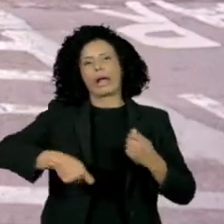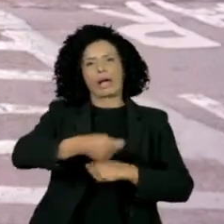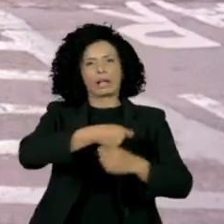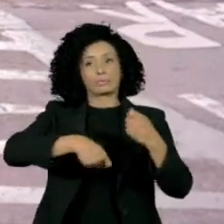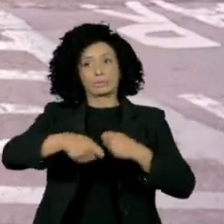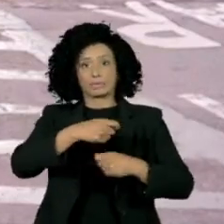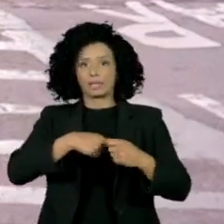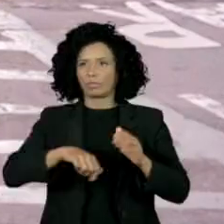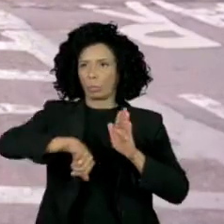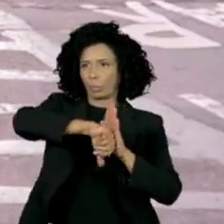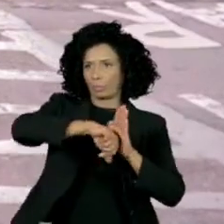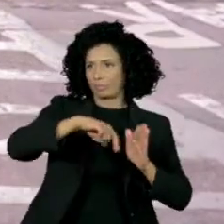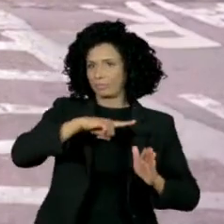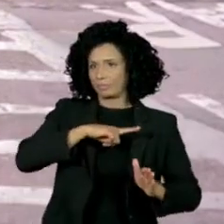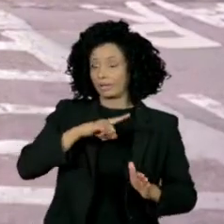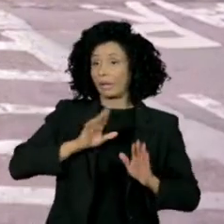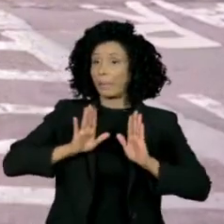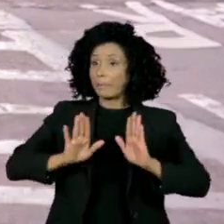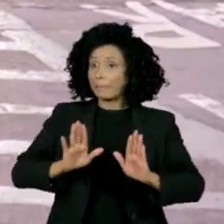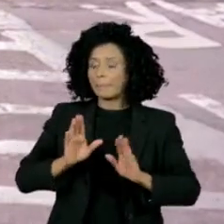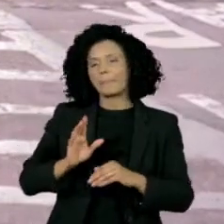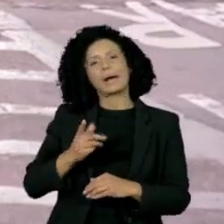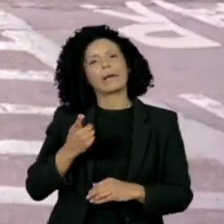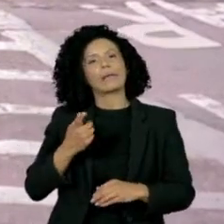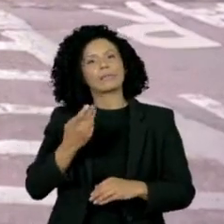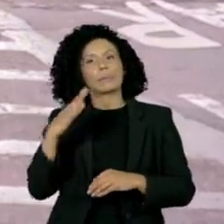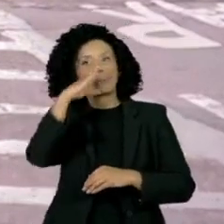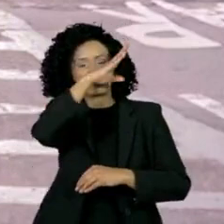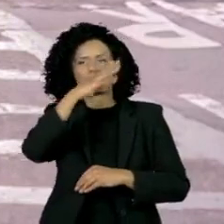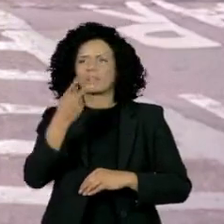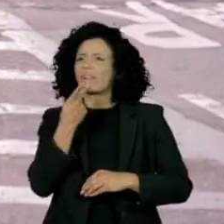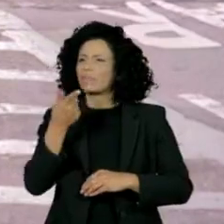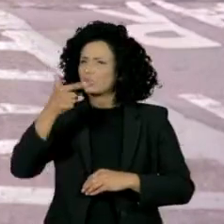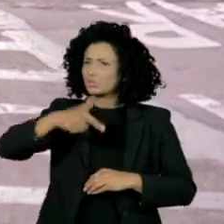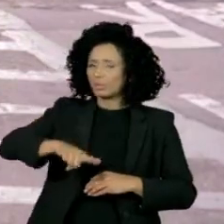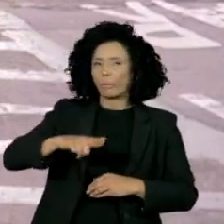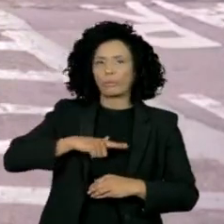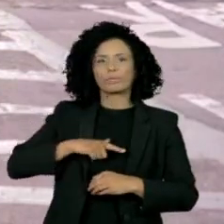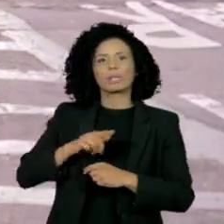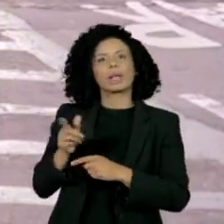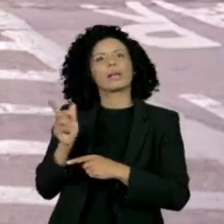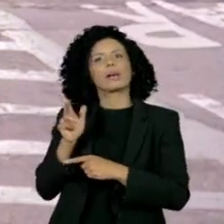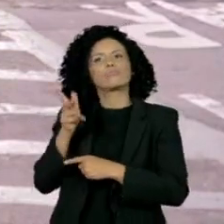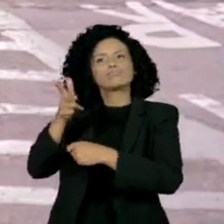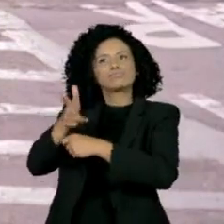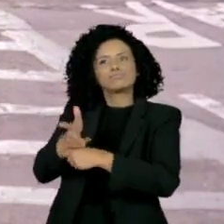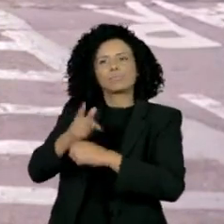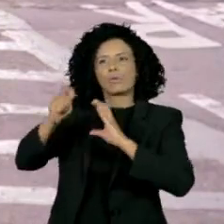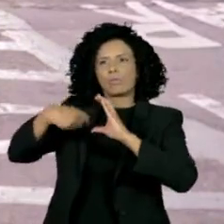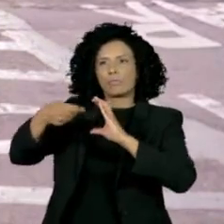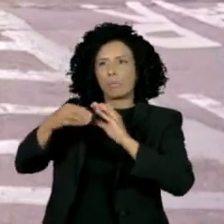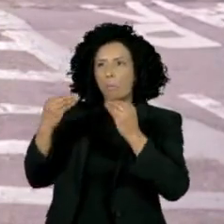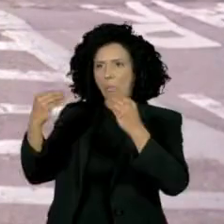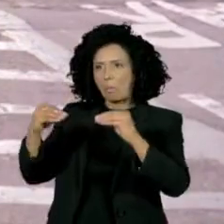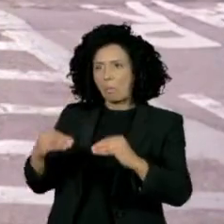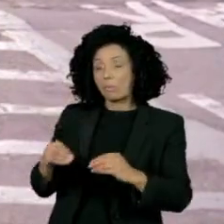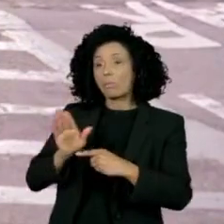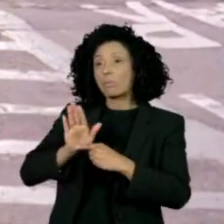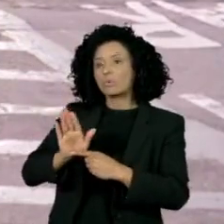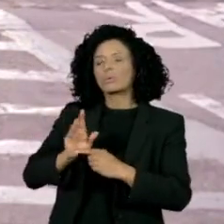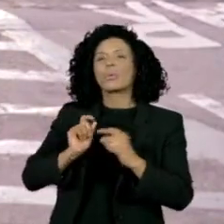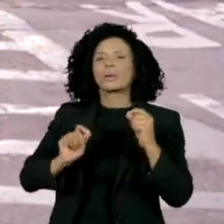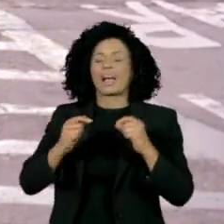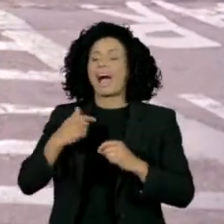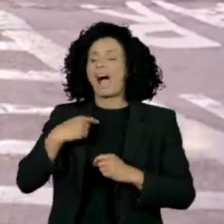quinta-feira, o presidente Jair Bolsonaro voltou a comentar o caso com foco em um vídeo divulgado em março deste ano, onde ele dizia pôr a cara